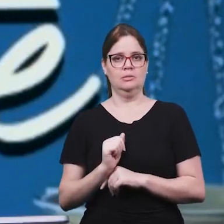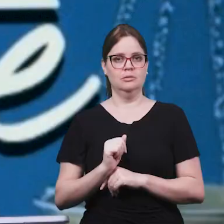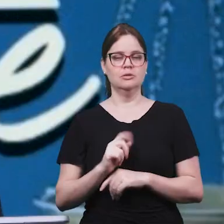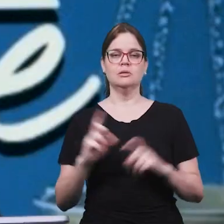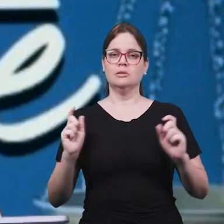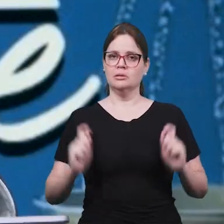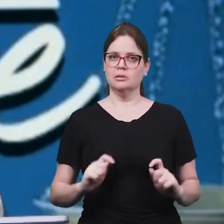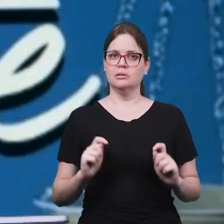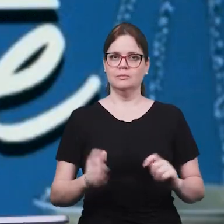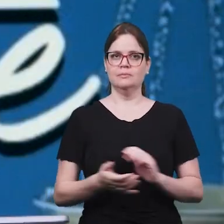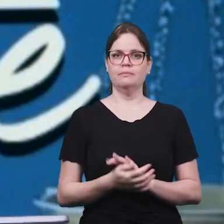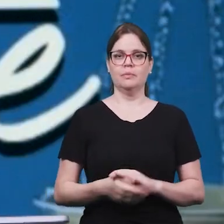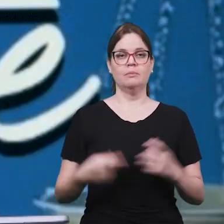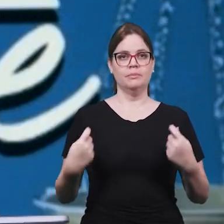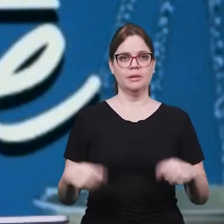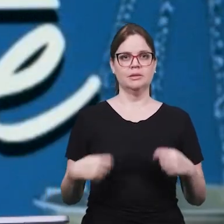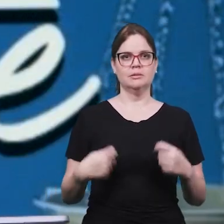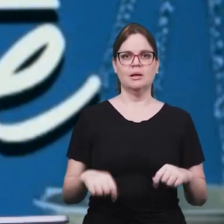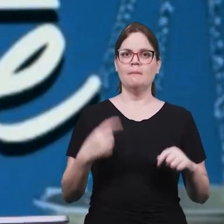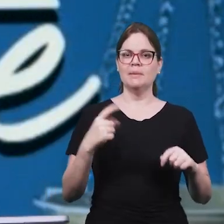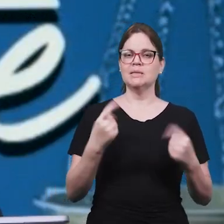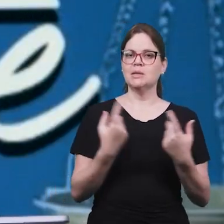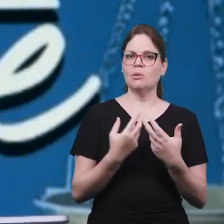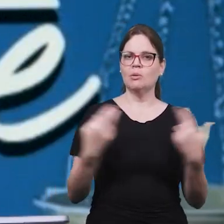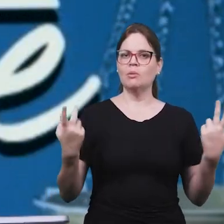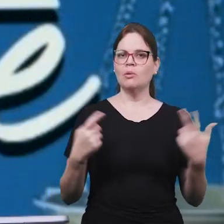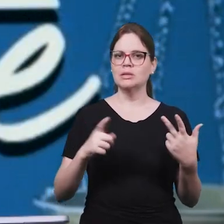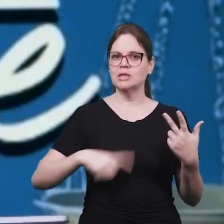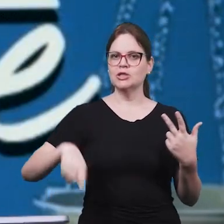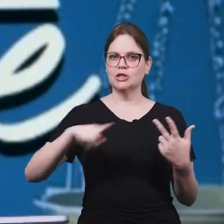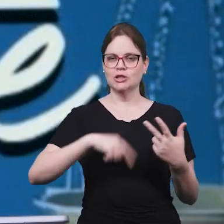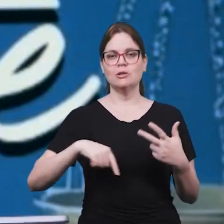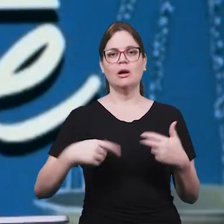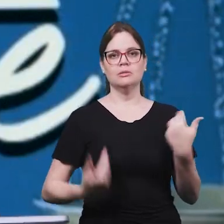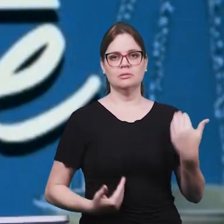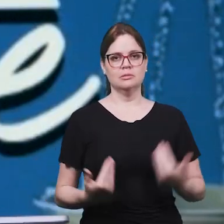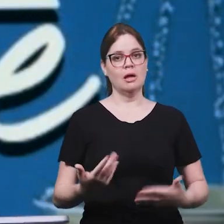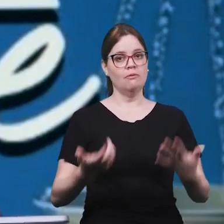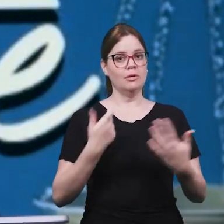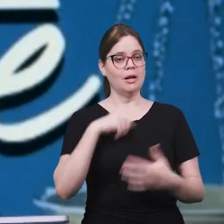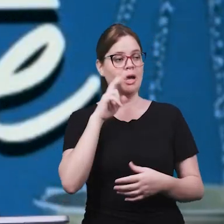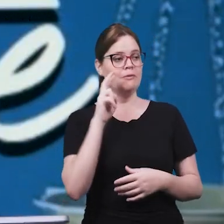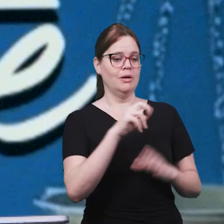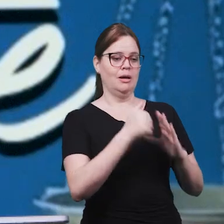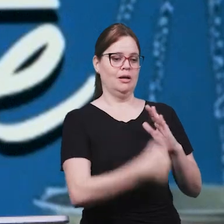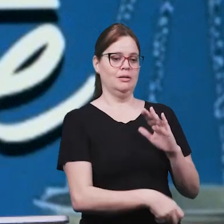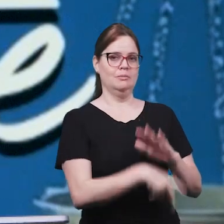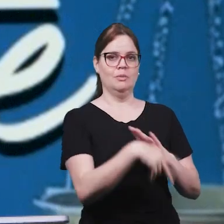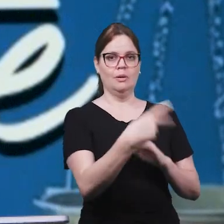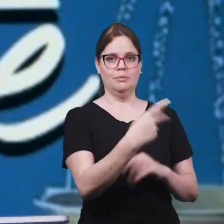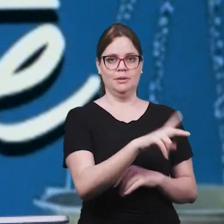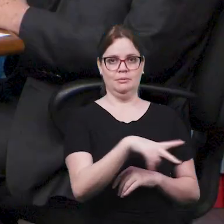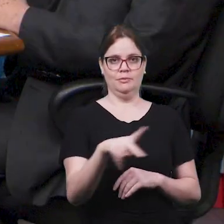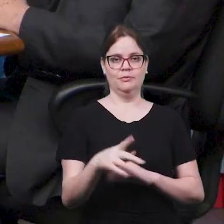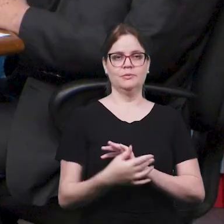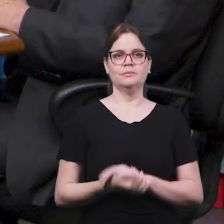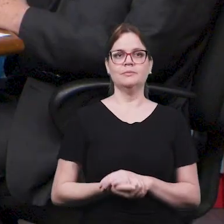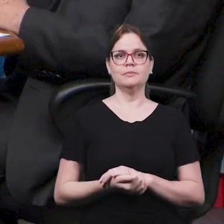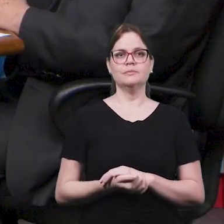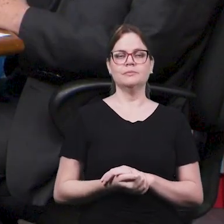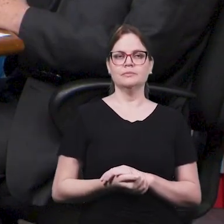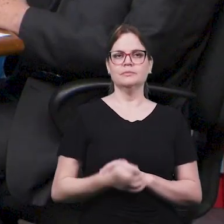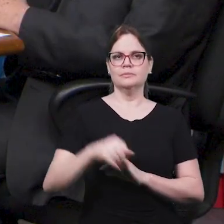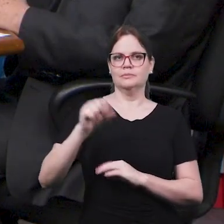adolescente, então realmente há essa necessidade. Então são coisas que a igreja quer ver na professora, né? Quer ver na professora. Sim,